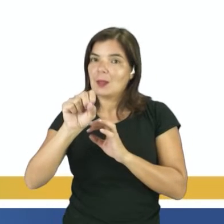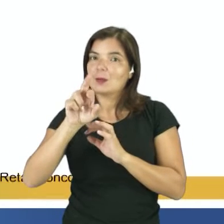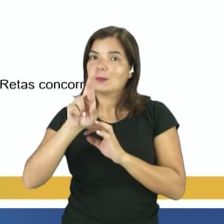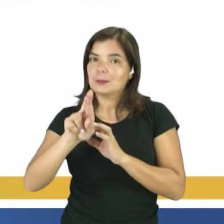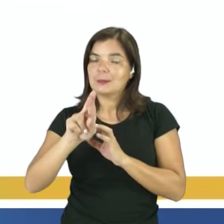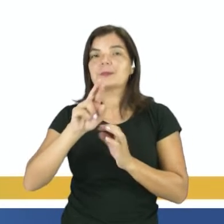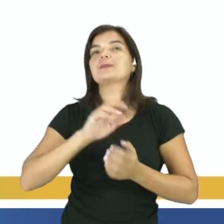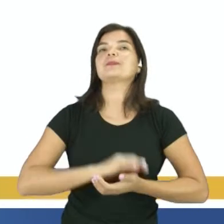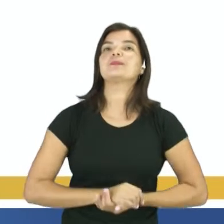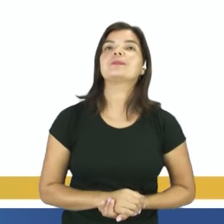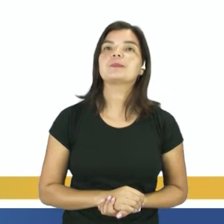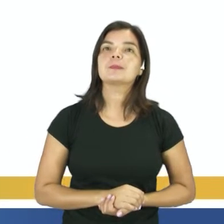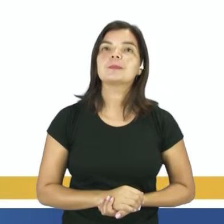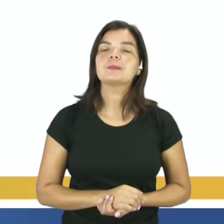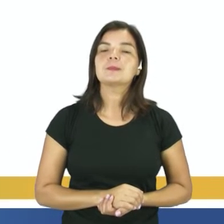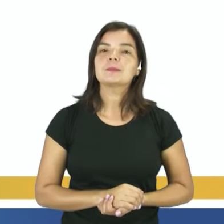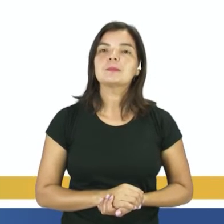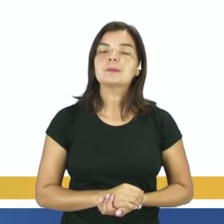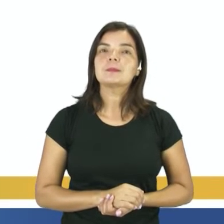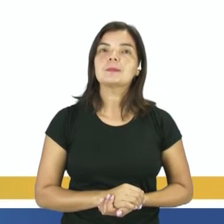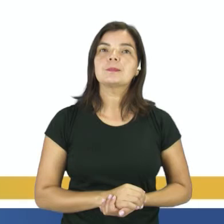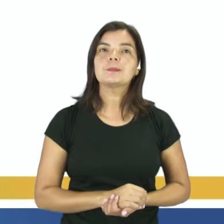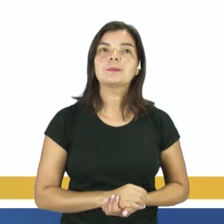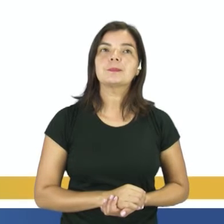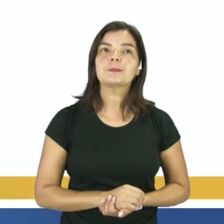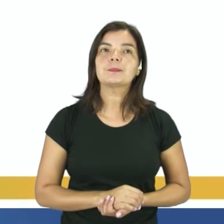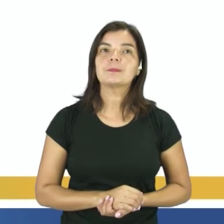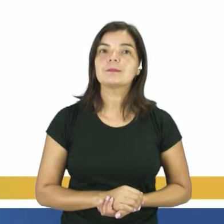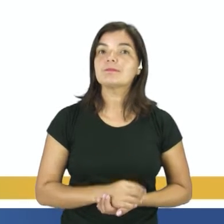R. Retas concorrentes.